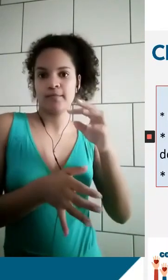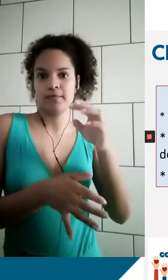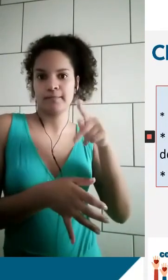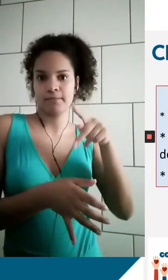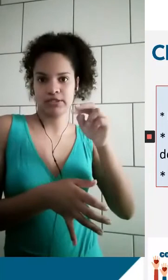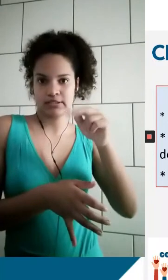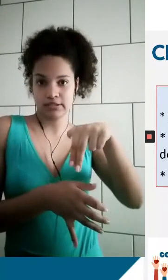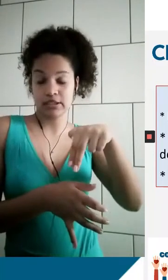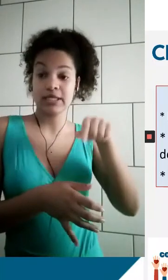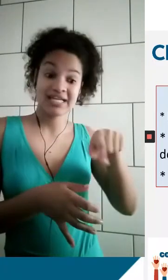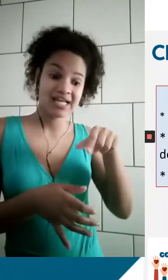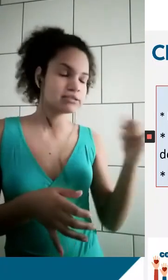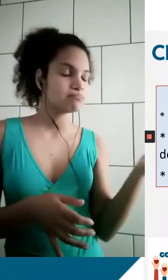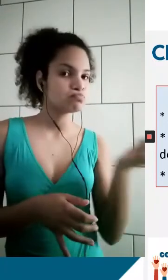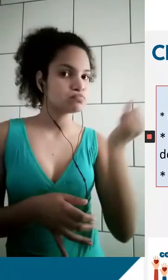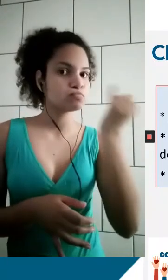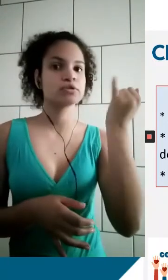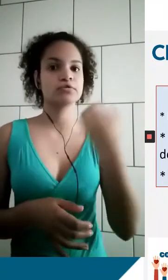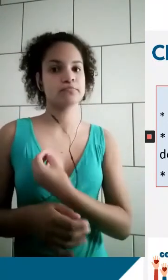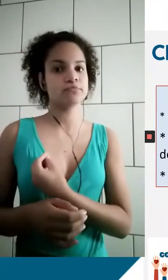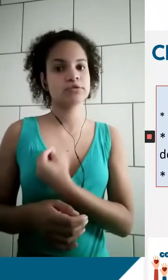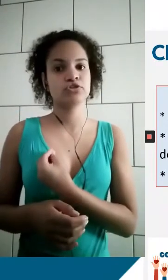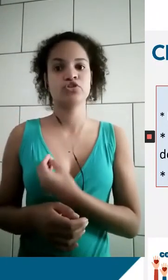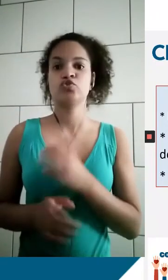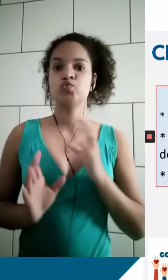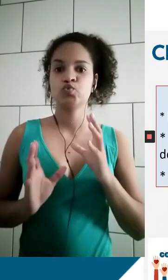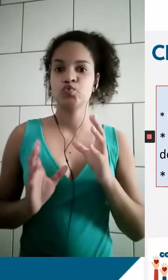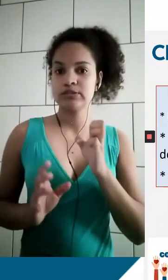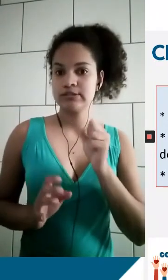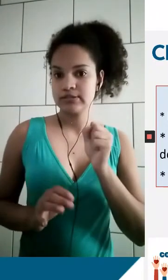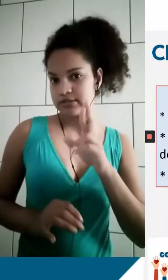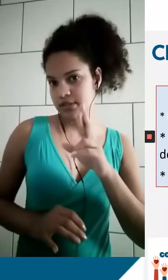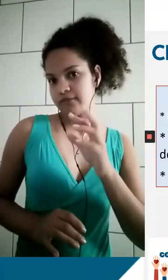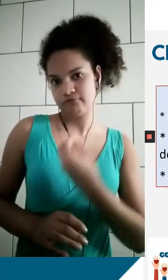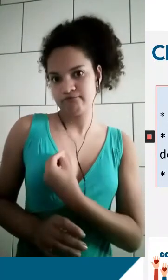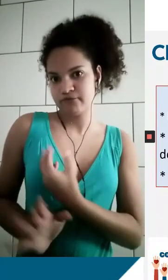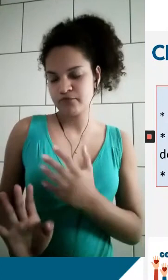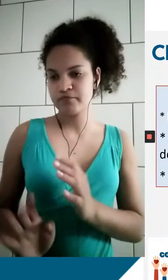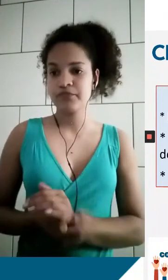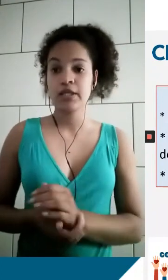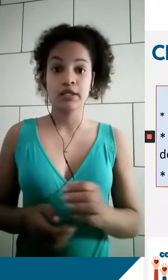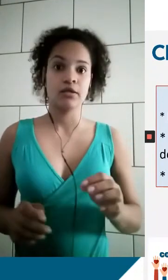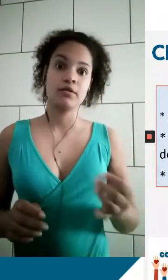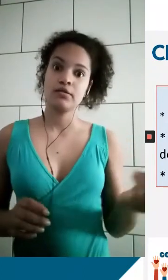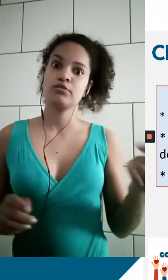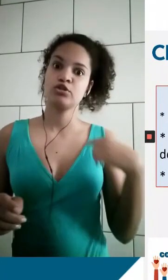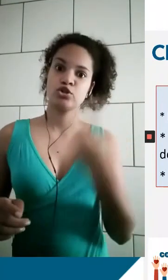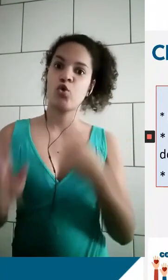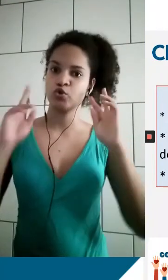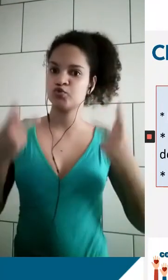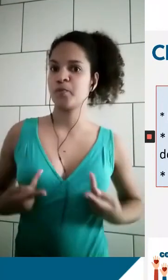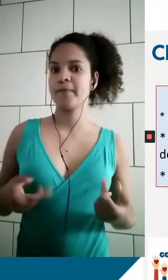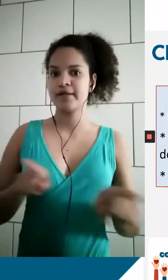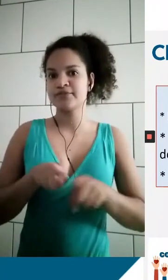funções fundamentais para a sobrevivência dos seres vivos e, evidentemente, a sobrevivência do nosso